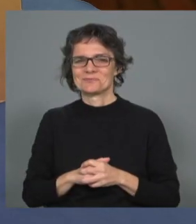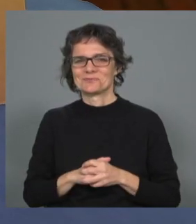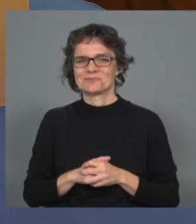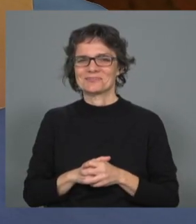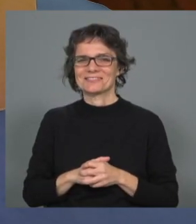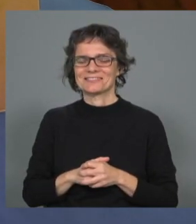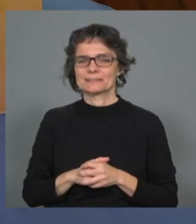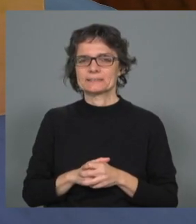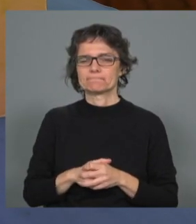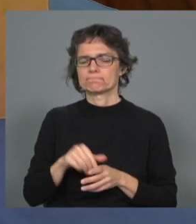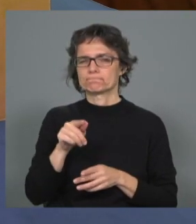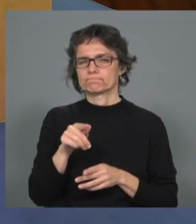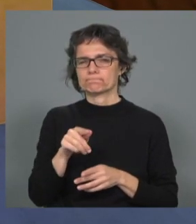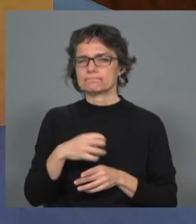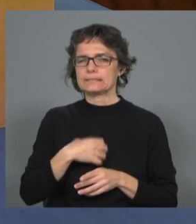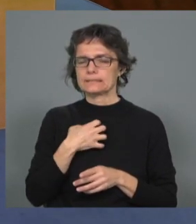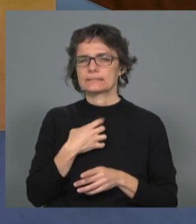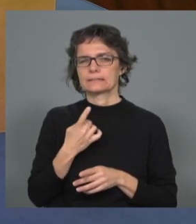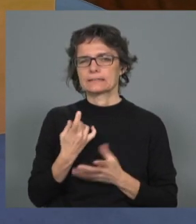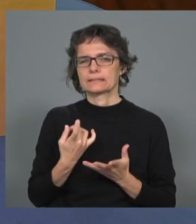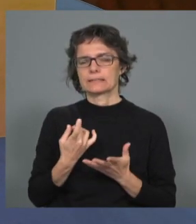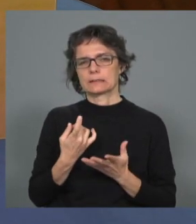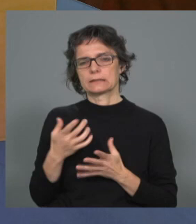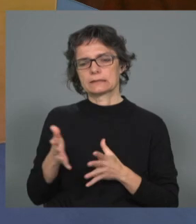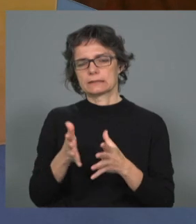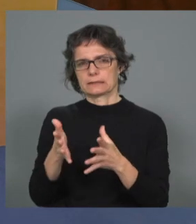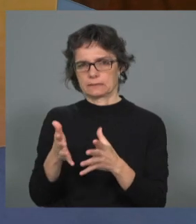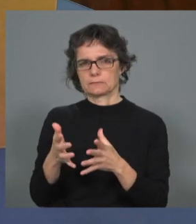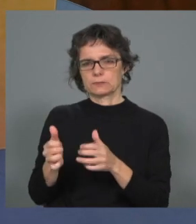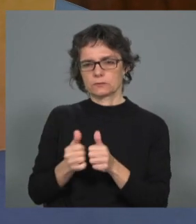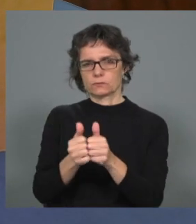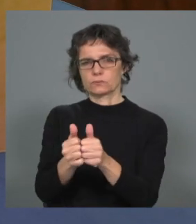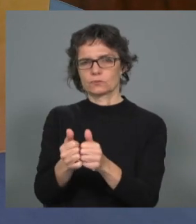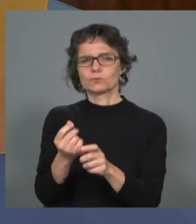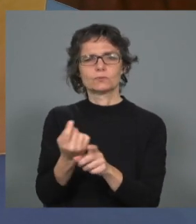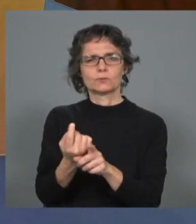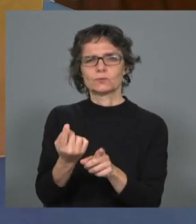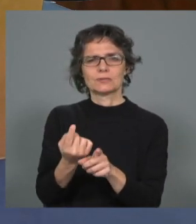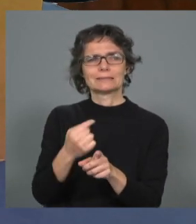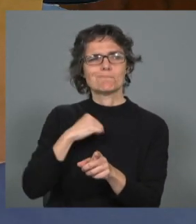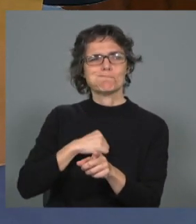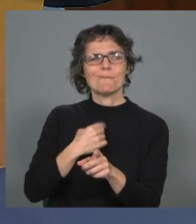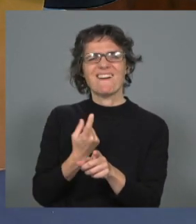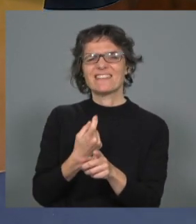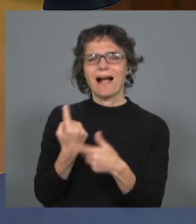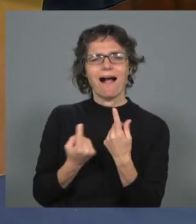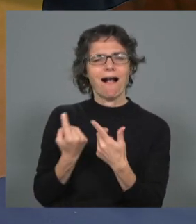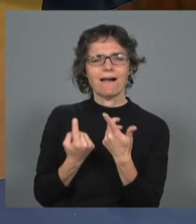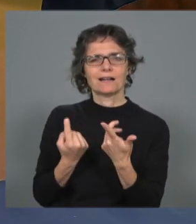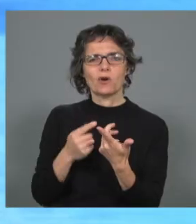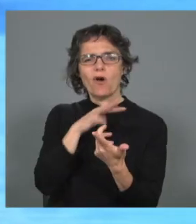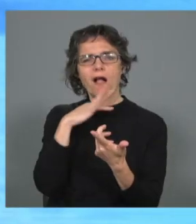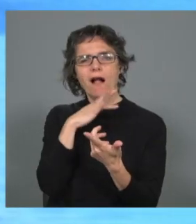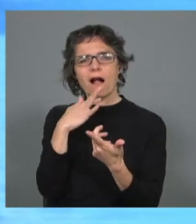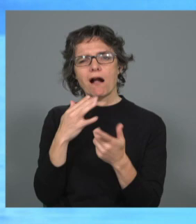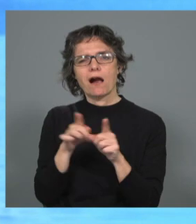sentiram mesmo a necessidade de fazer este caminho porque não se sentiam completos como família,